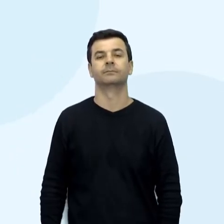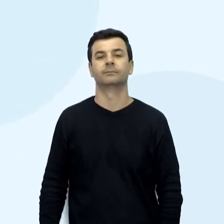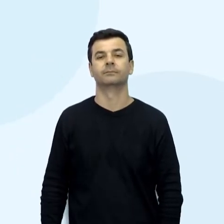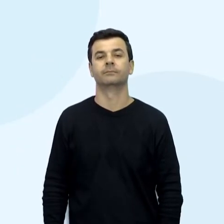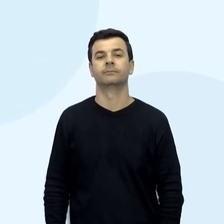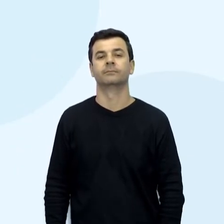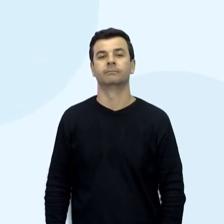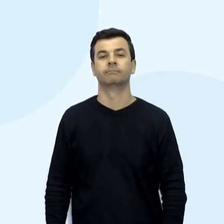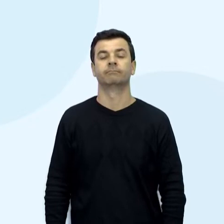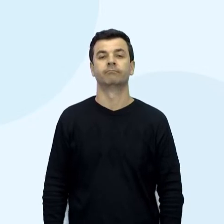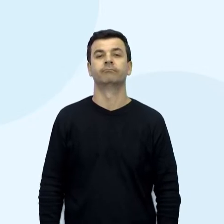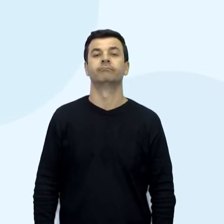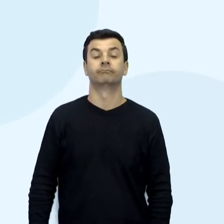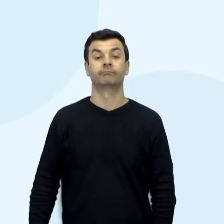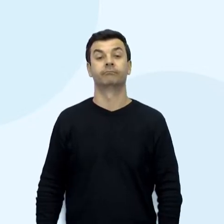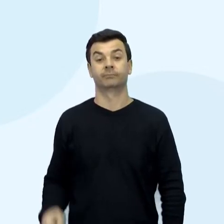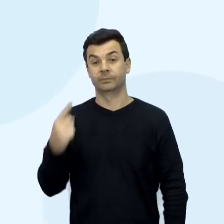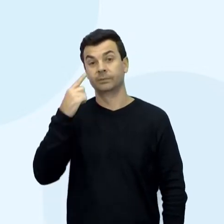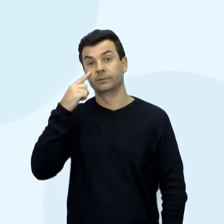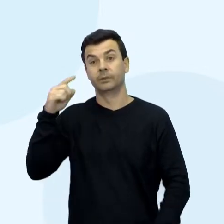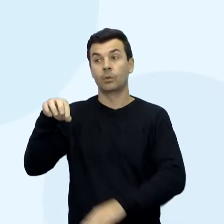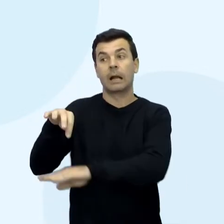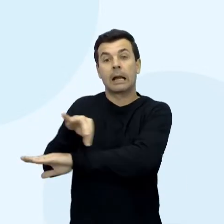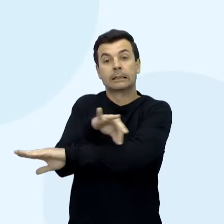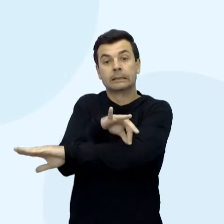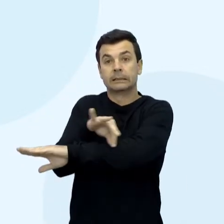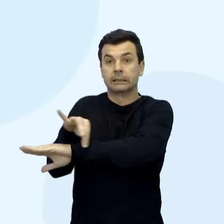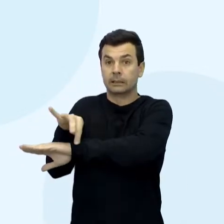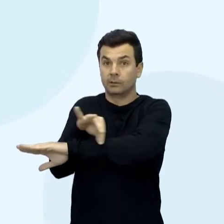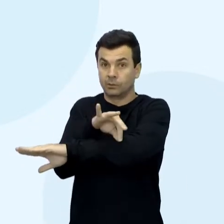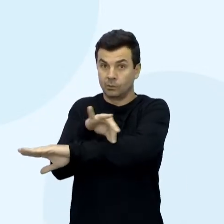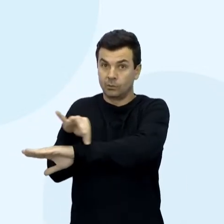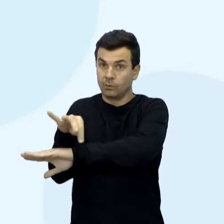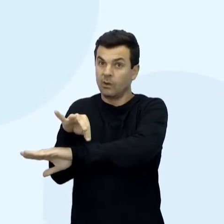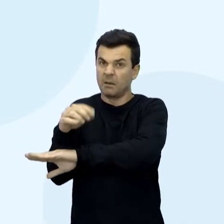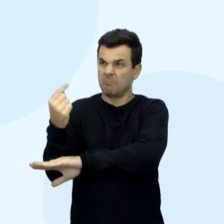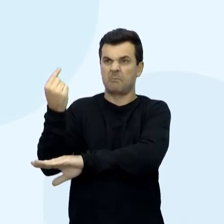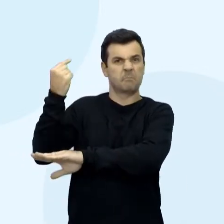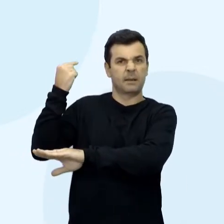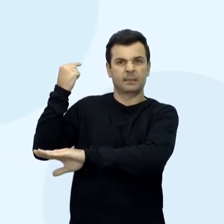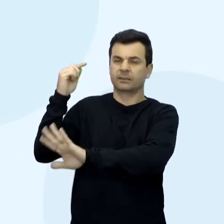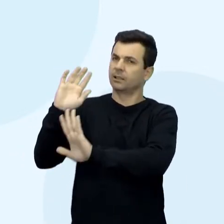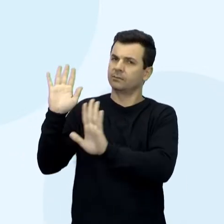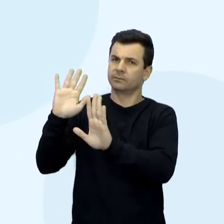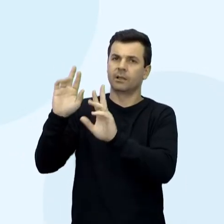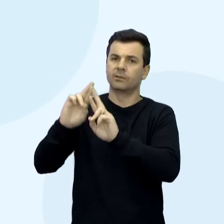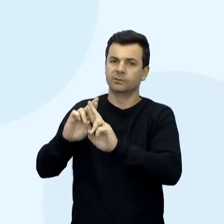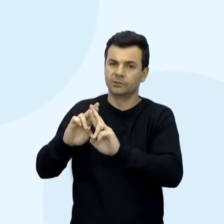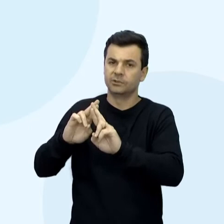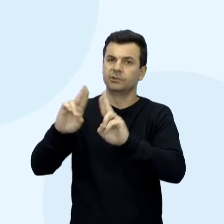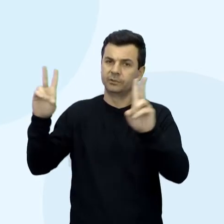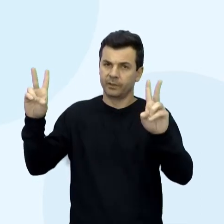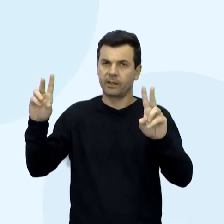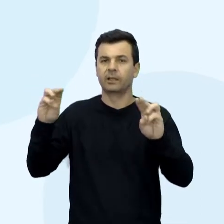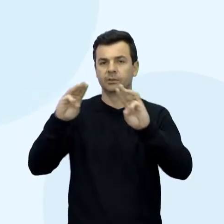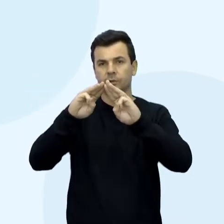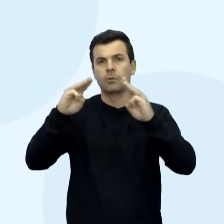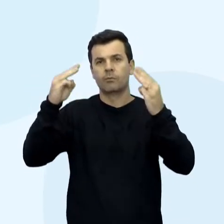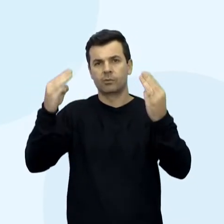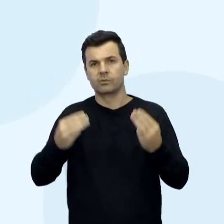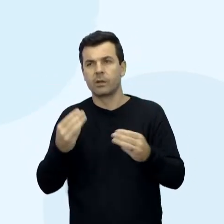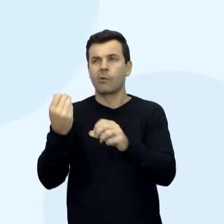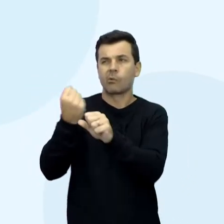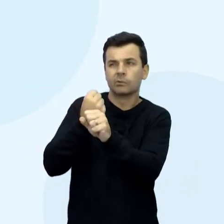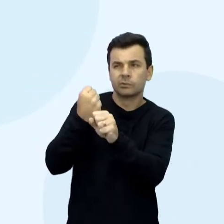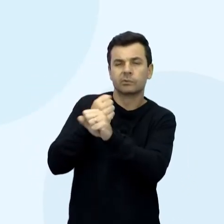E olha só que interessante, a arquitetura dele já não parece a arquitetura antiga, né? Então a arquitetura dos museus mudou, tá?